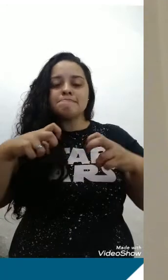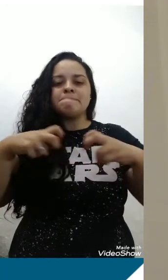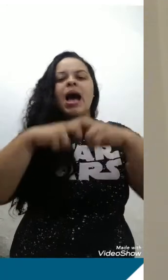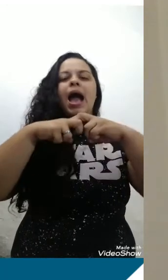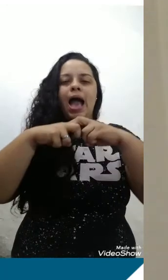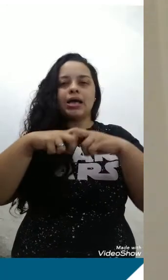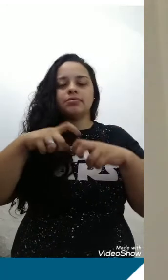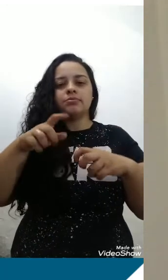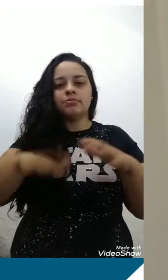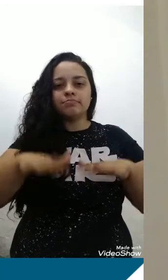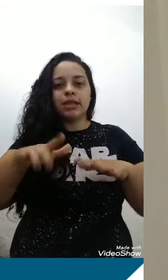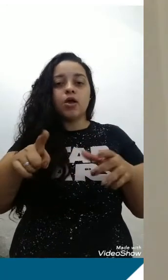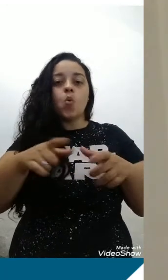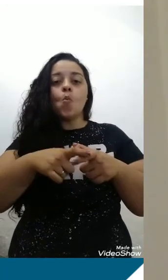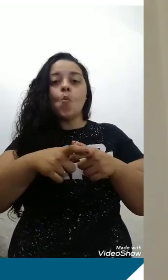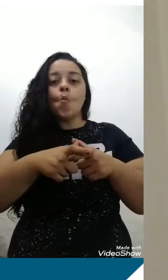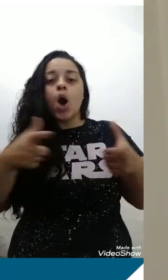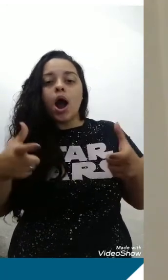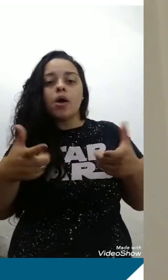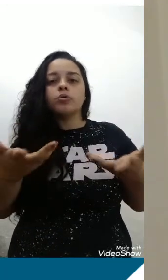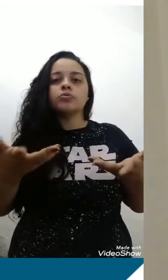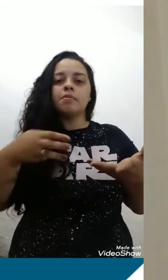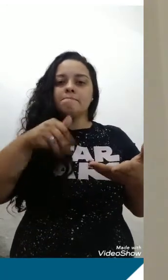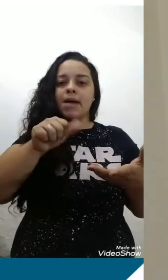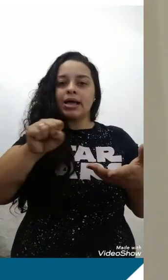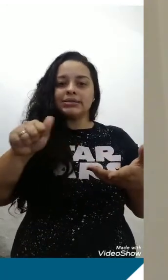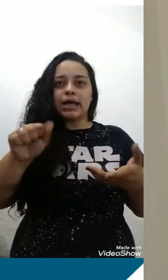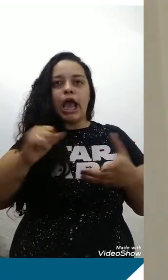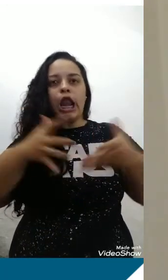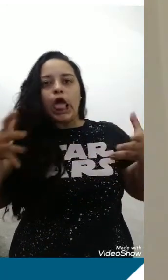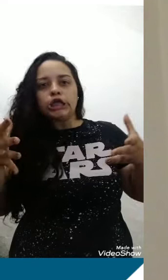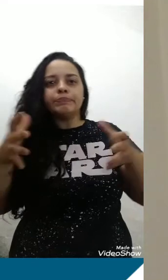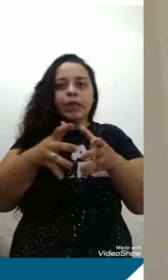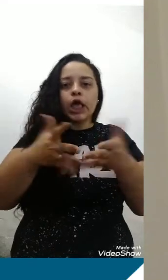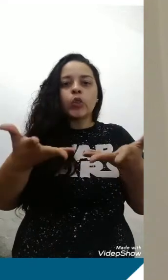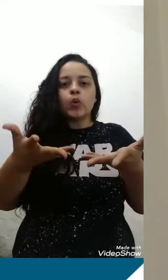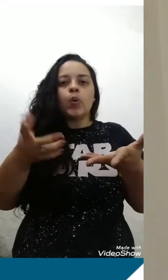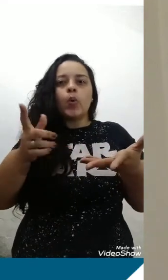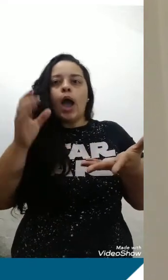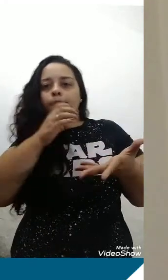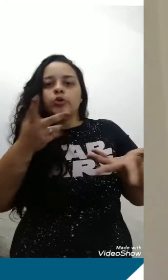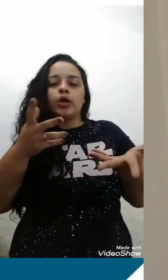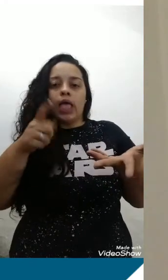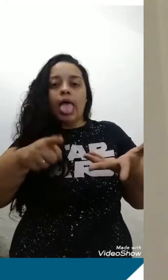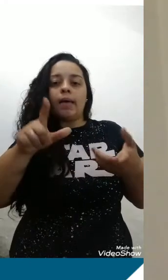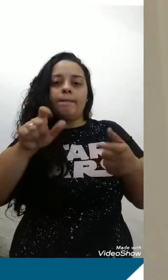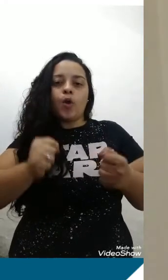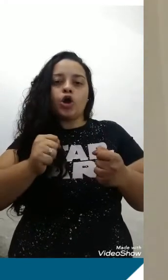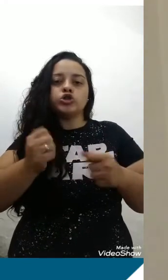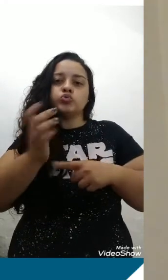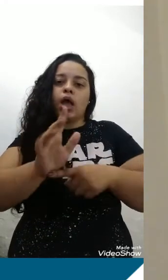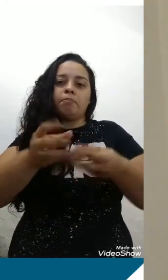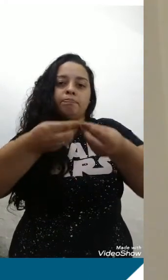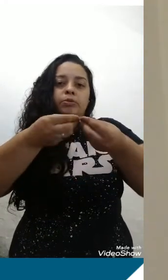um impacto, o quanto esse impacto pode ser prejudicial.